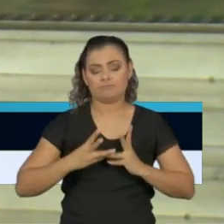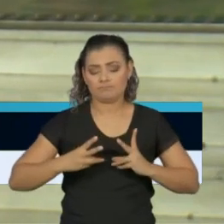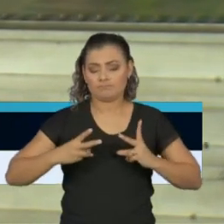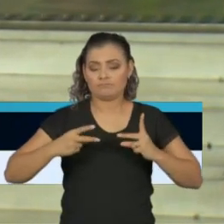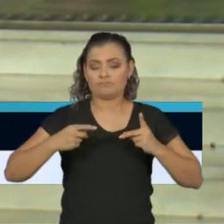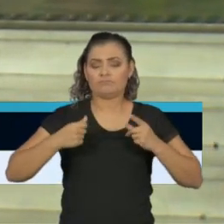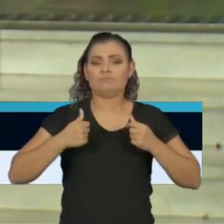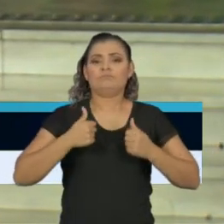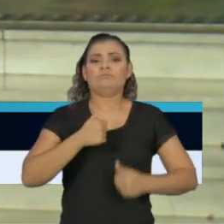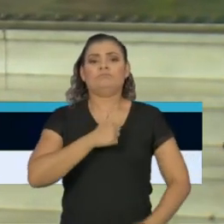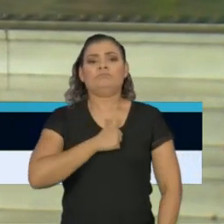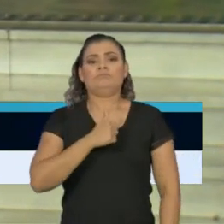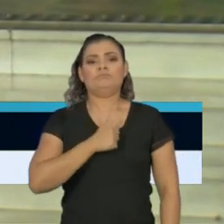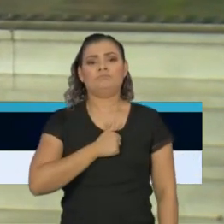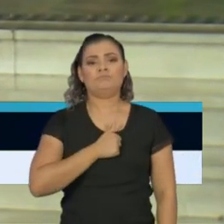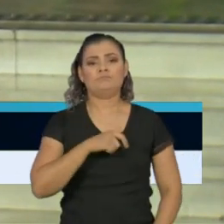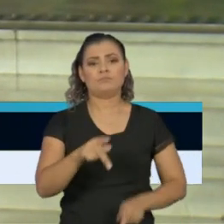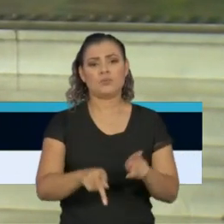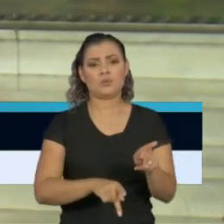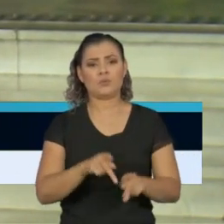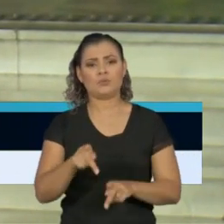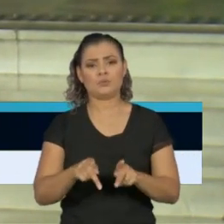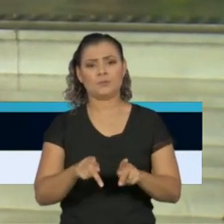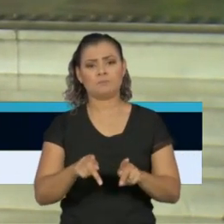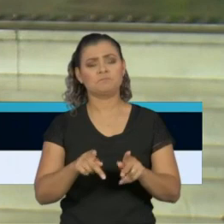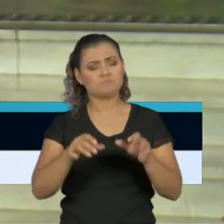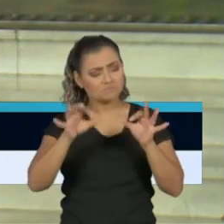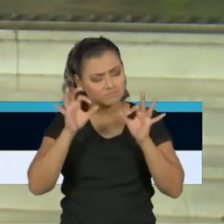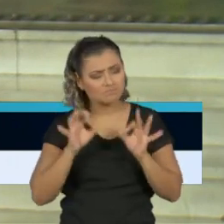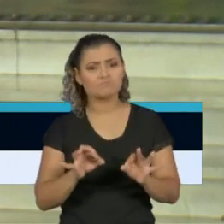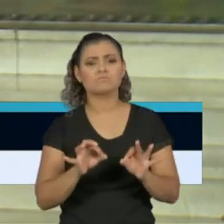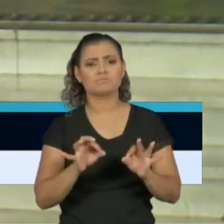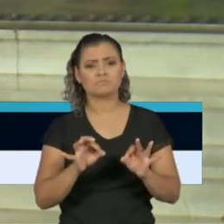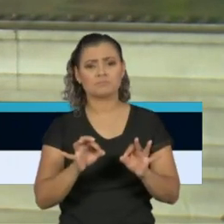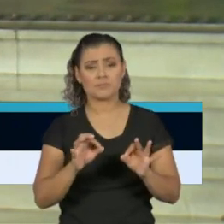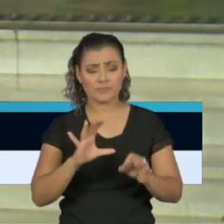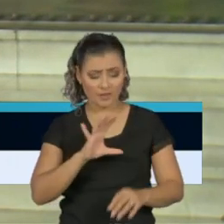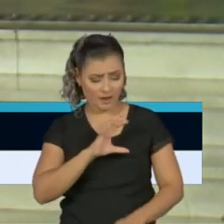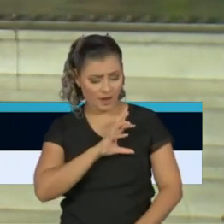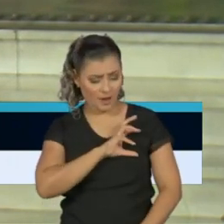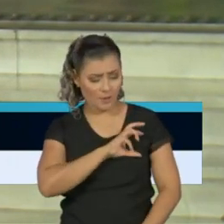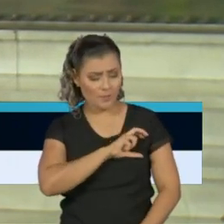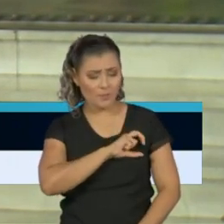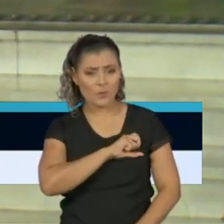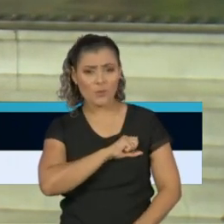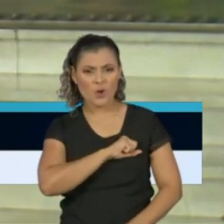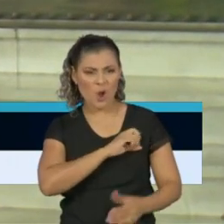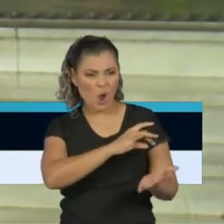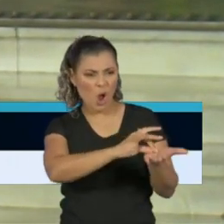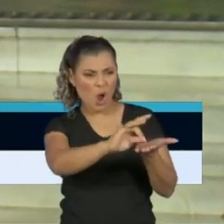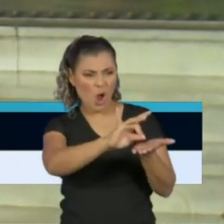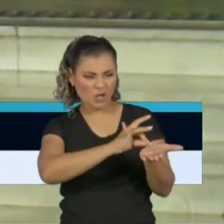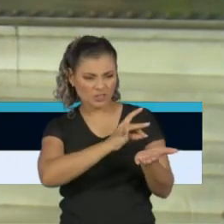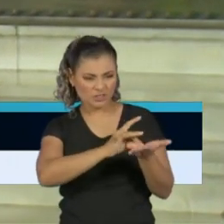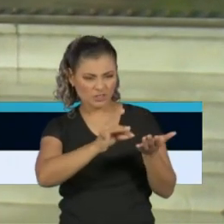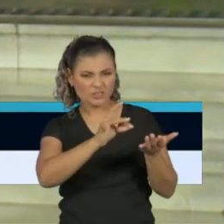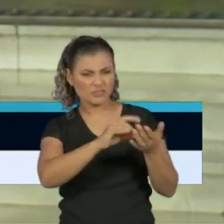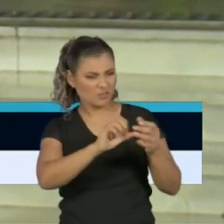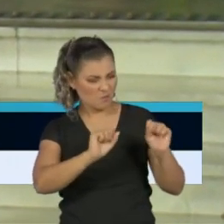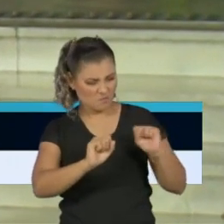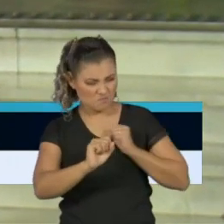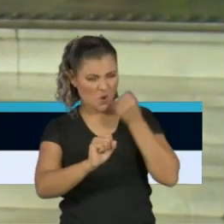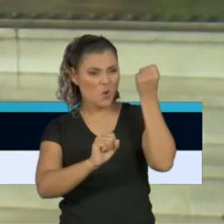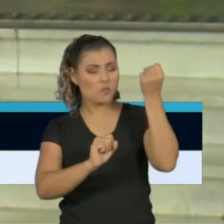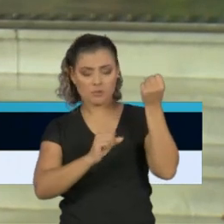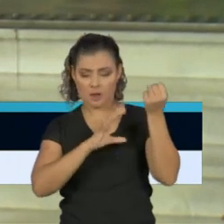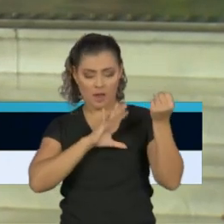de espírito da população brasileira e podem ter certeza que o amor vencerá o ódio e a razão